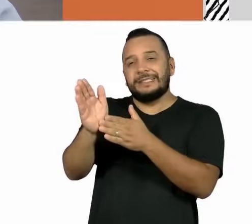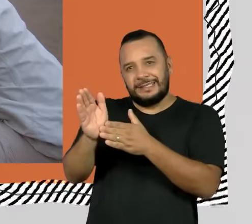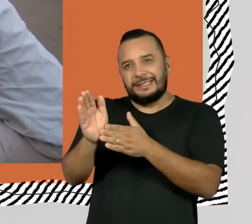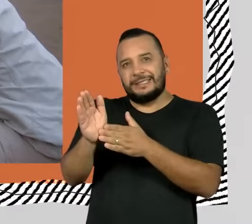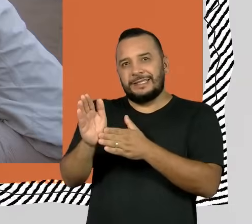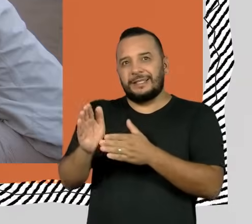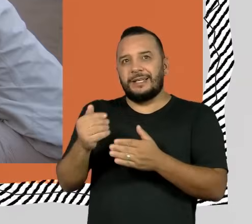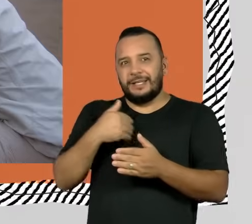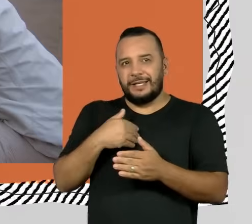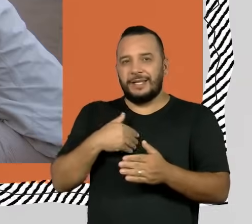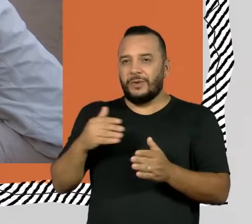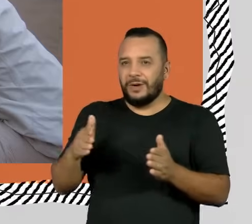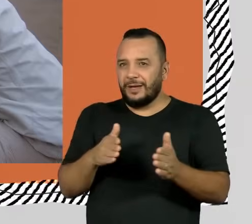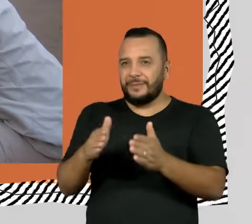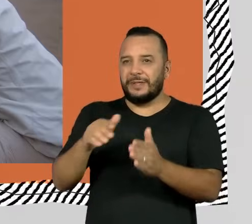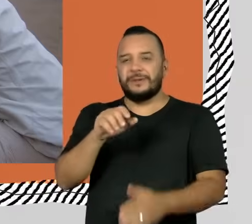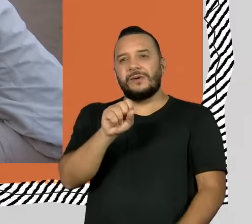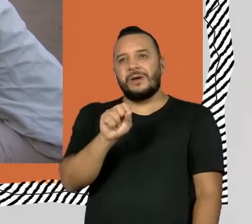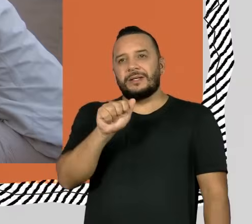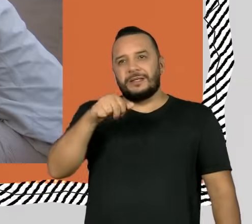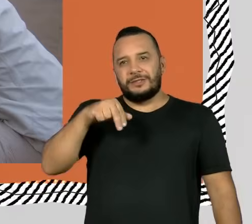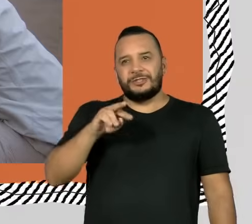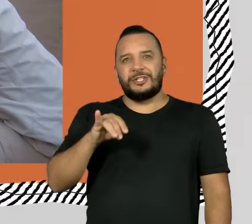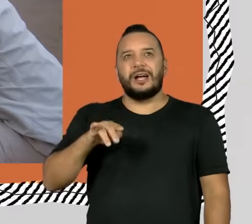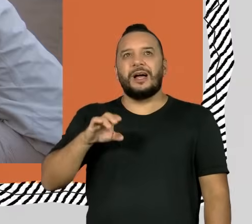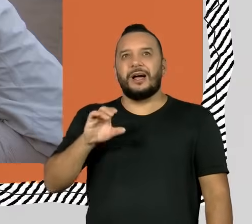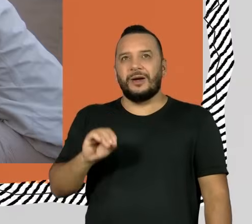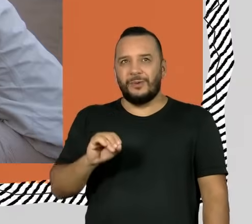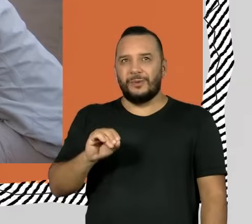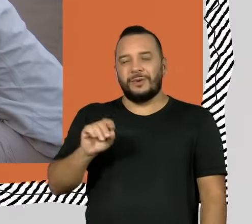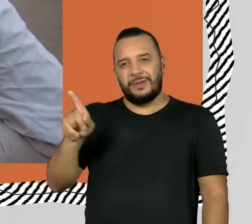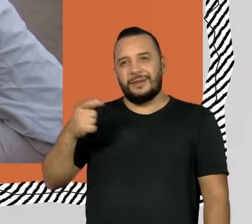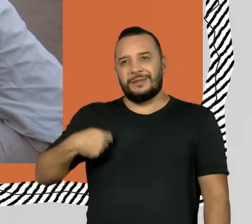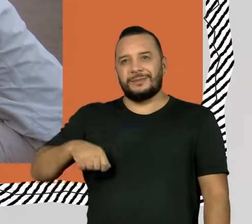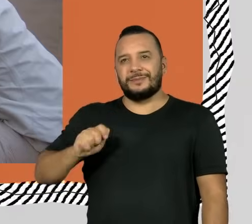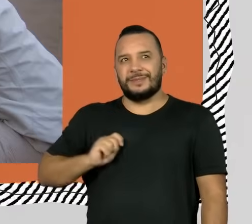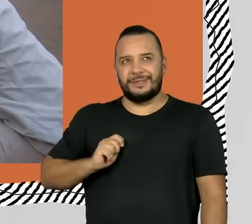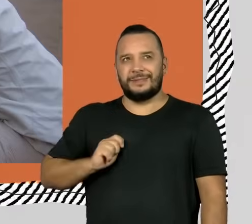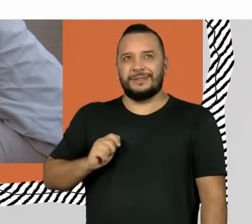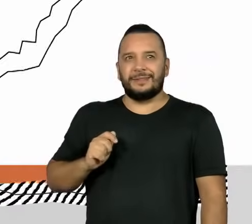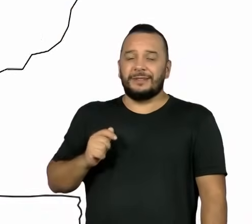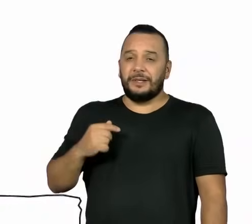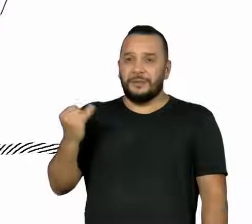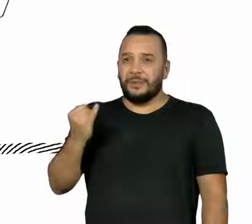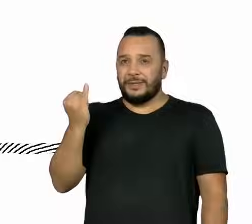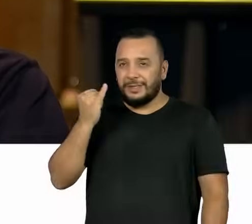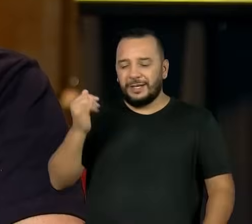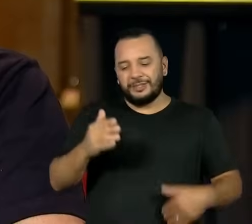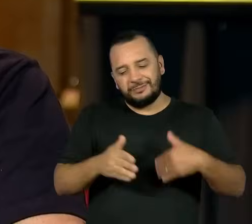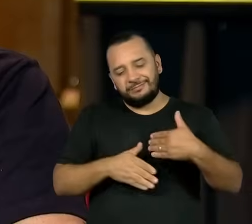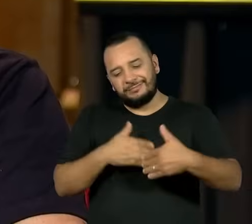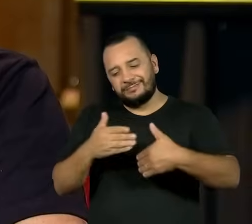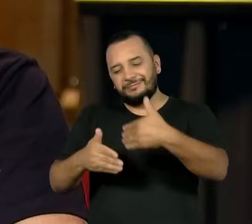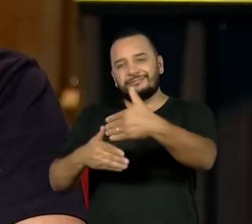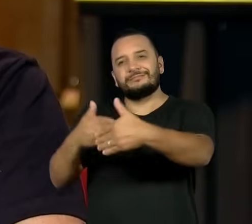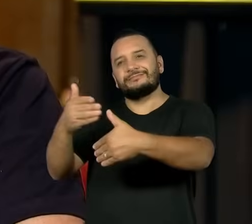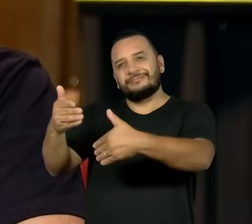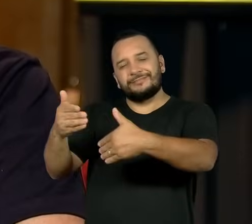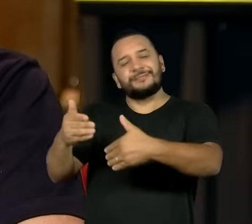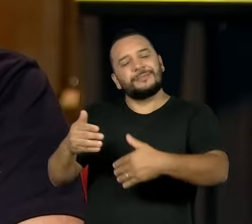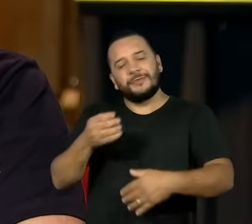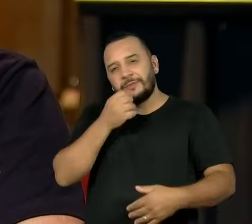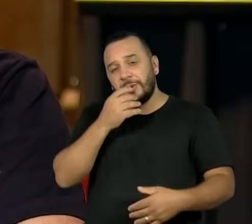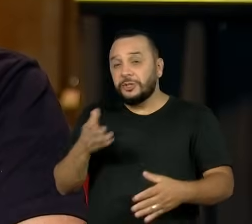Compostela, isso ficou muito claro. O importante é o caminho. Chegar na igreja de Santiago de Compostela foi